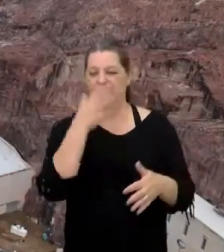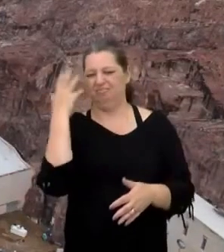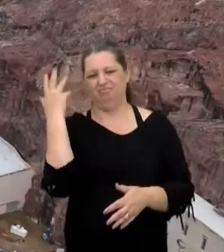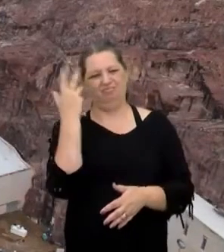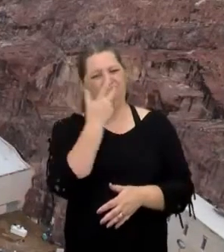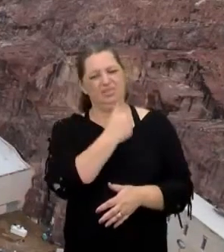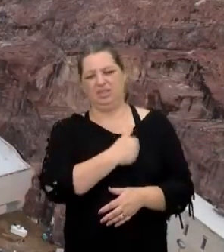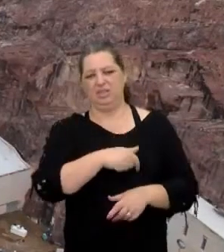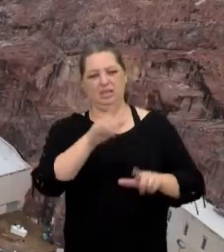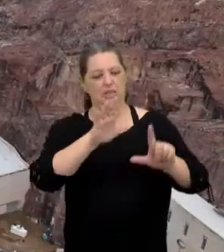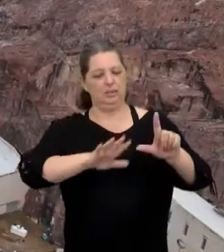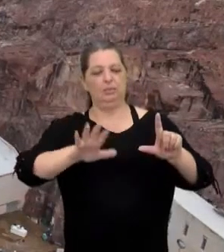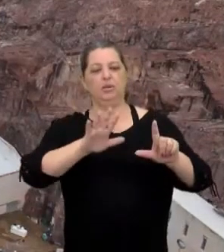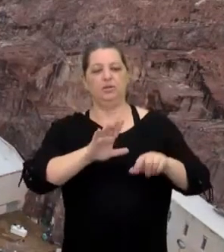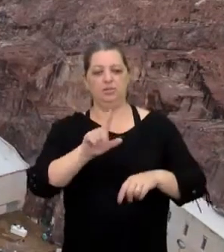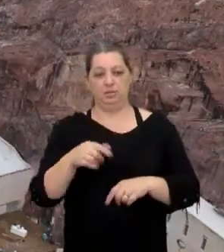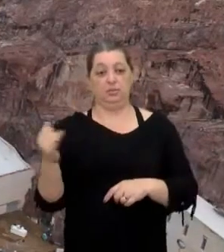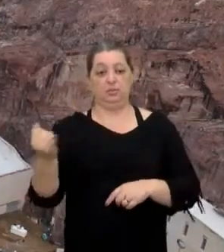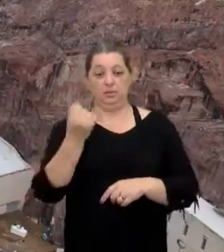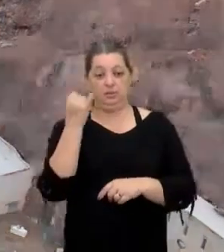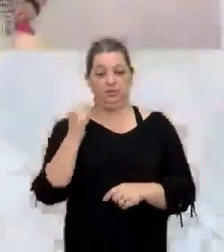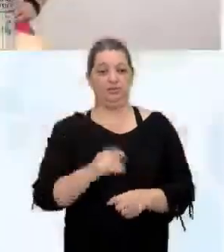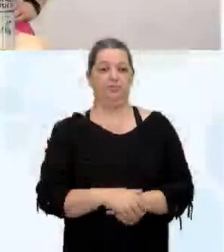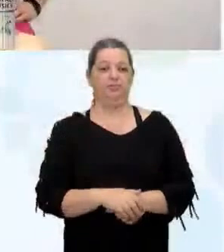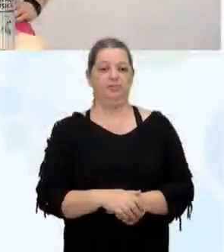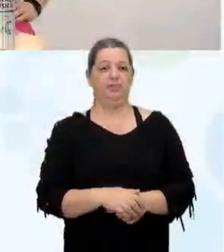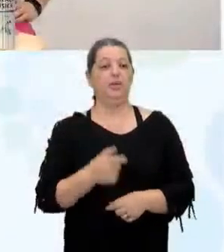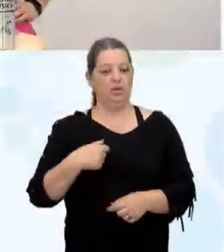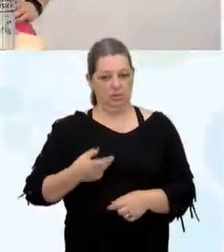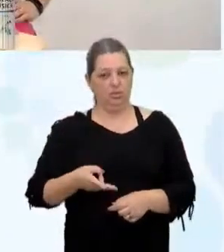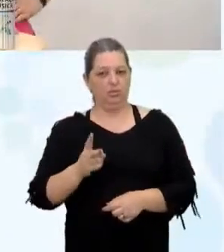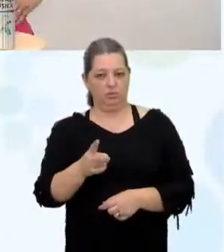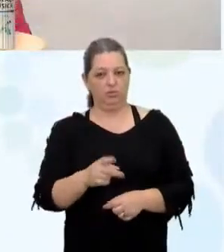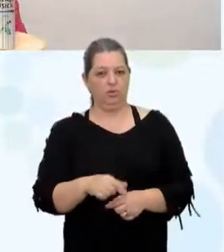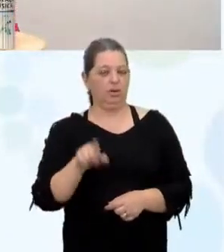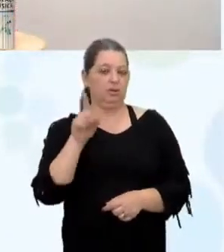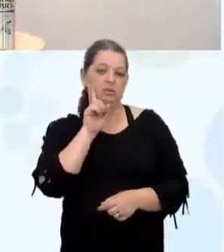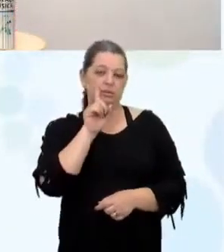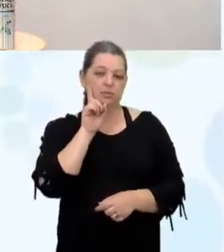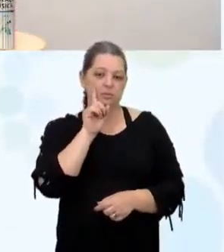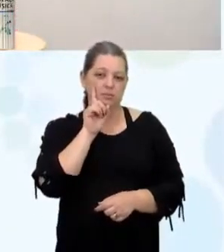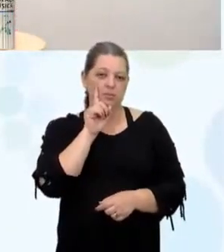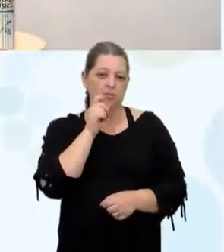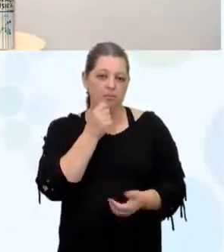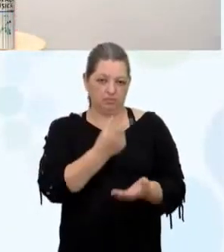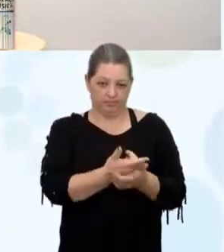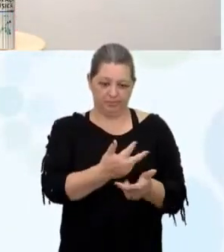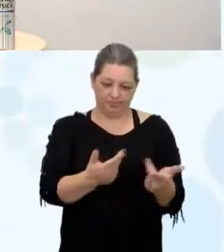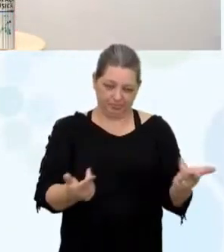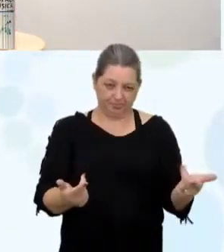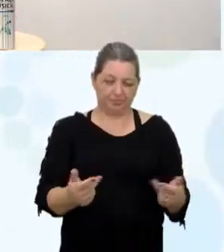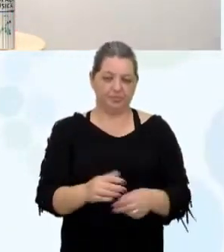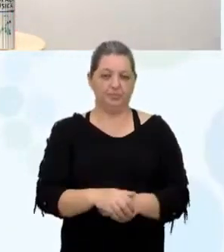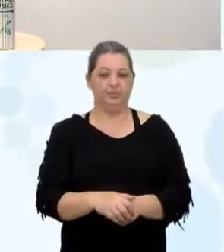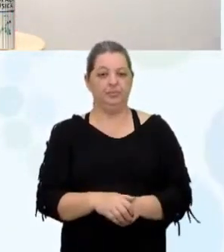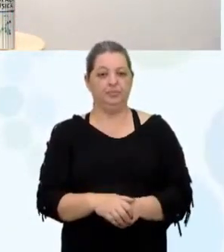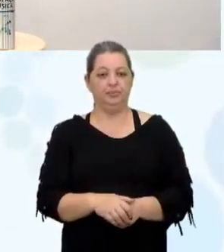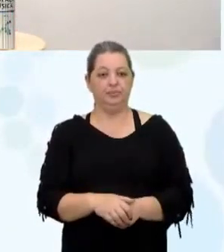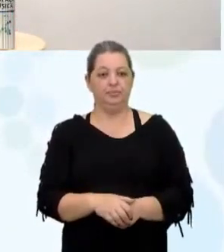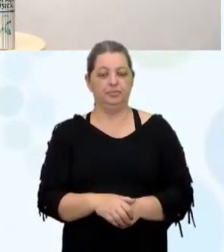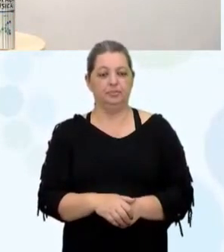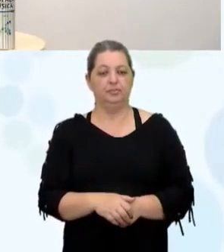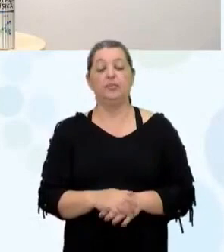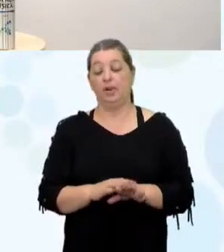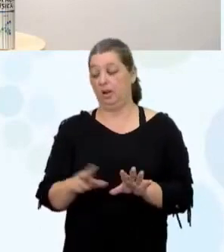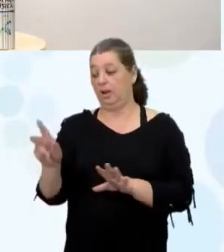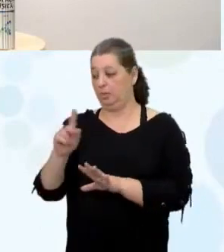linda. Então, isso aí que é importante. Valeu, pessoal, vou continuar aqui nos Estados Unidos, né, fazer umas comprinhas, e a Júlia